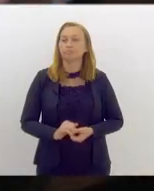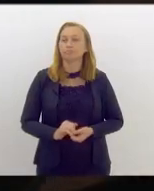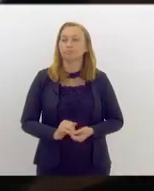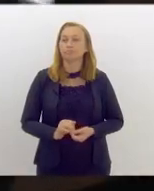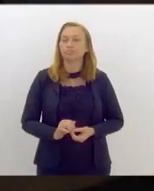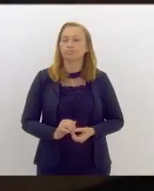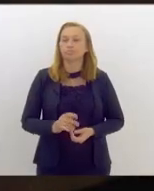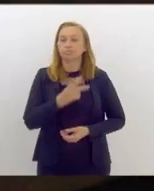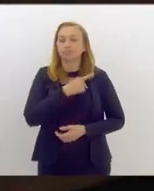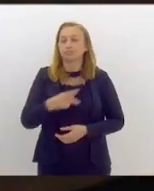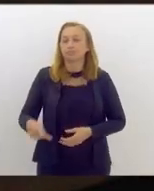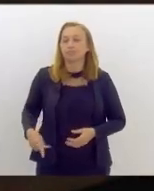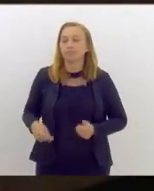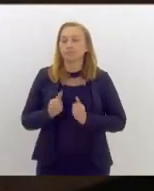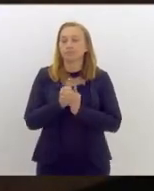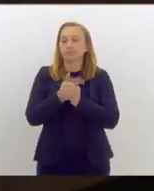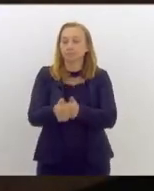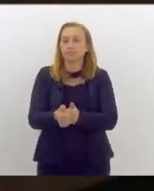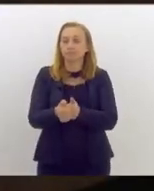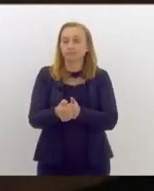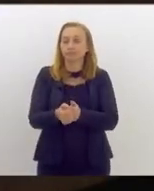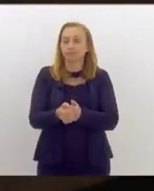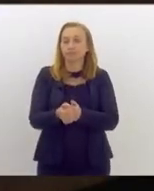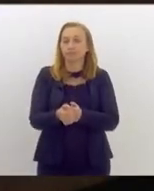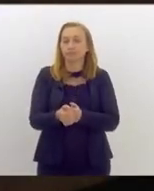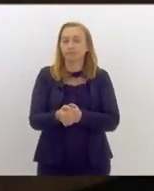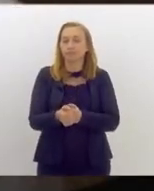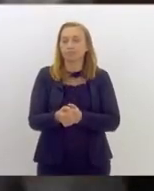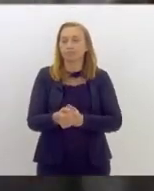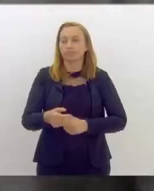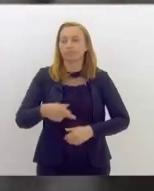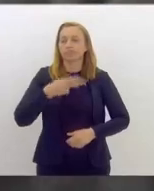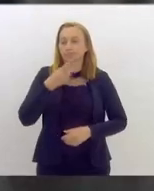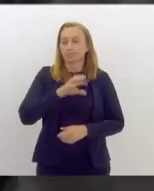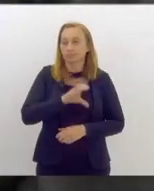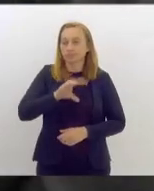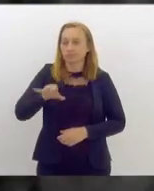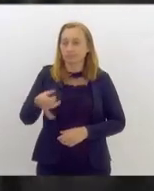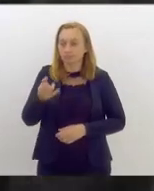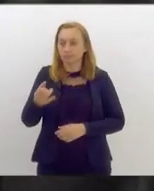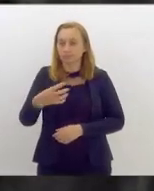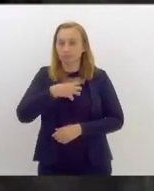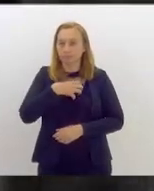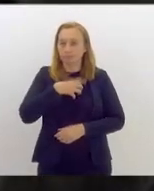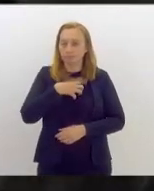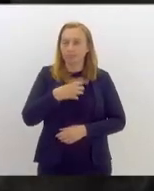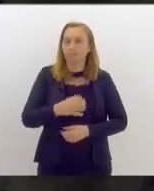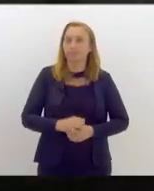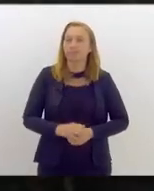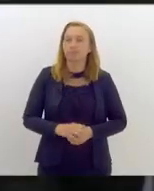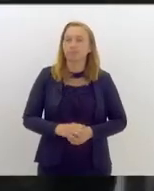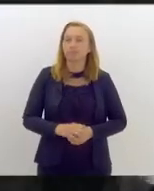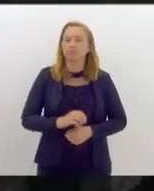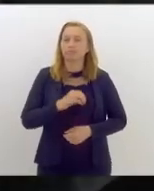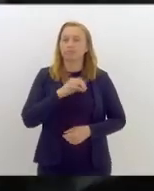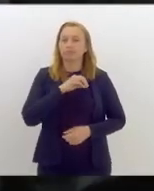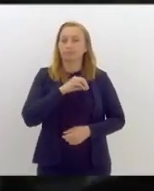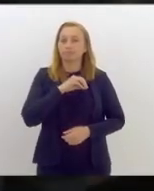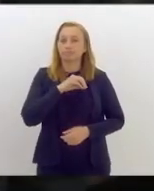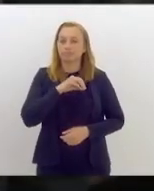Presidente acompanha o do outro parecer da ccj no sentido de dar o aumento